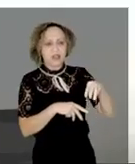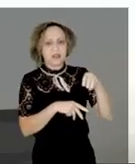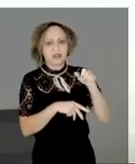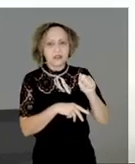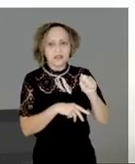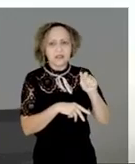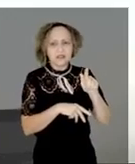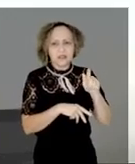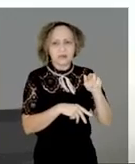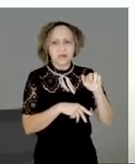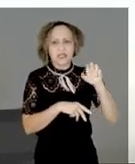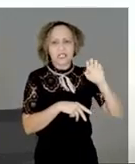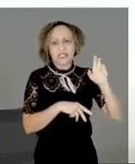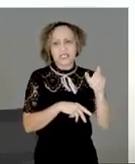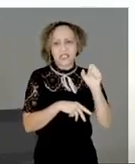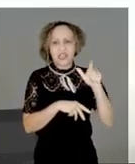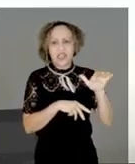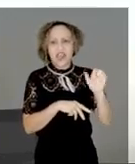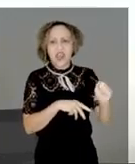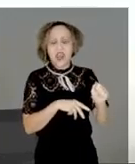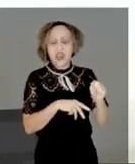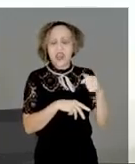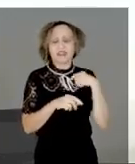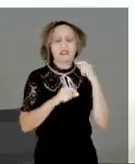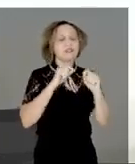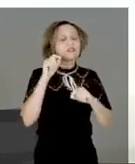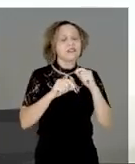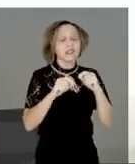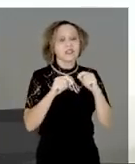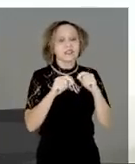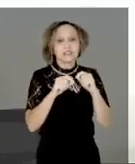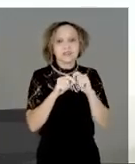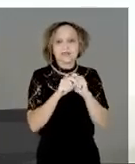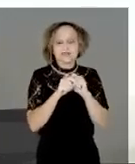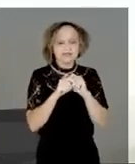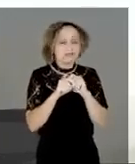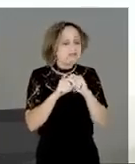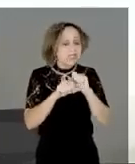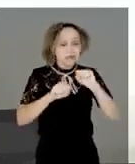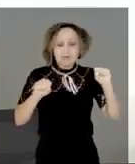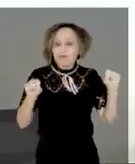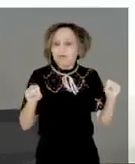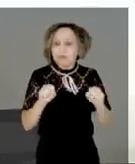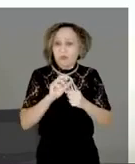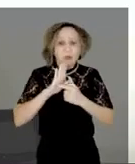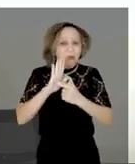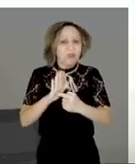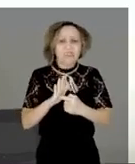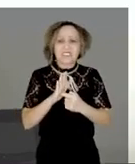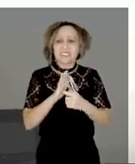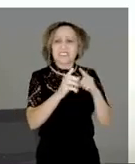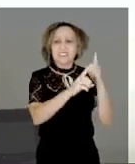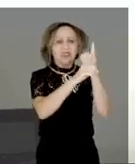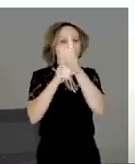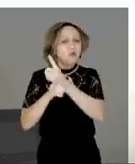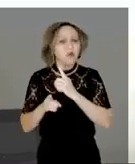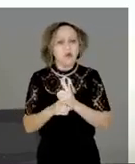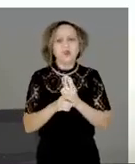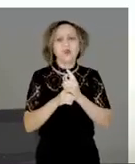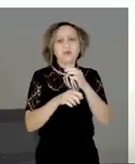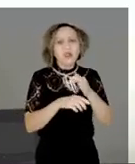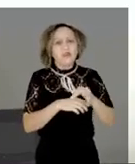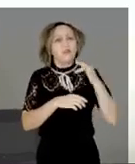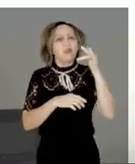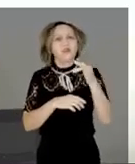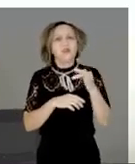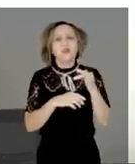direito das mulheres, Marighella falou das juventudes. Marighella disse: as novas